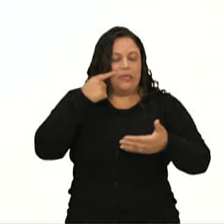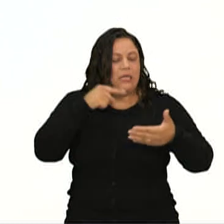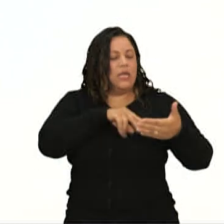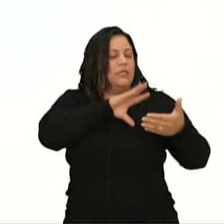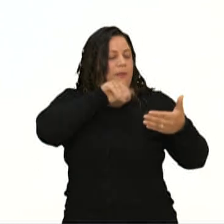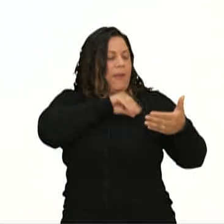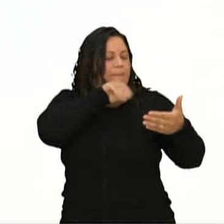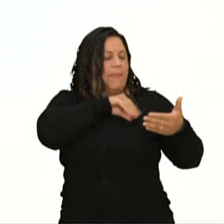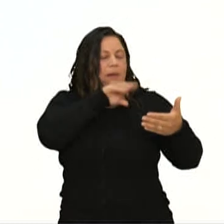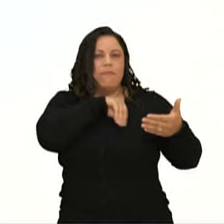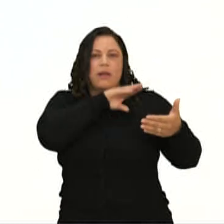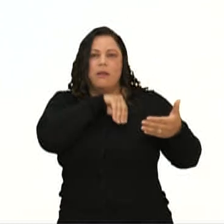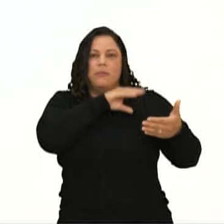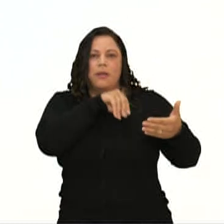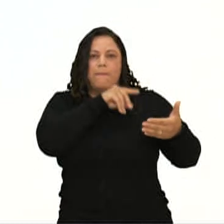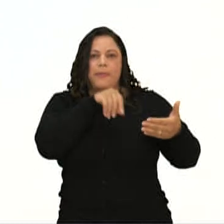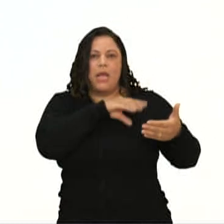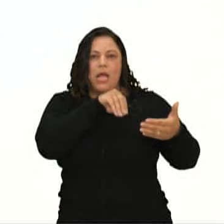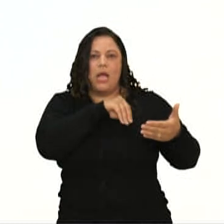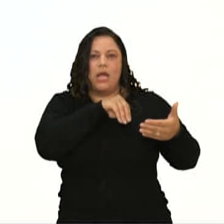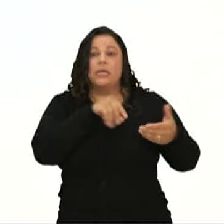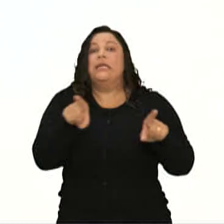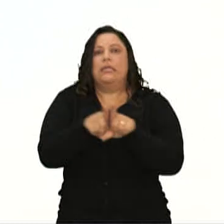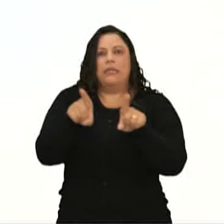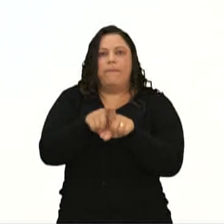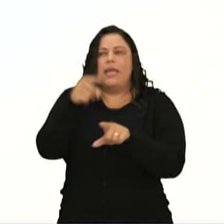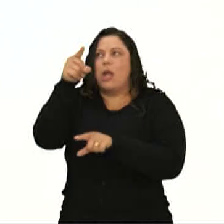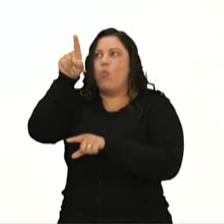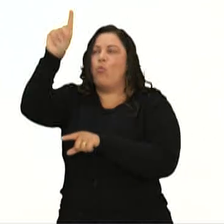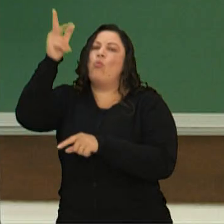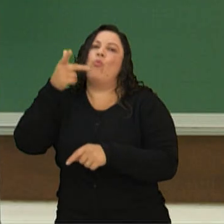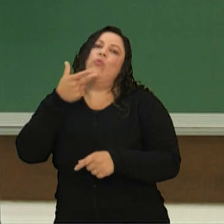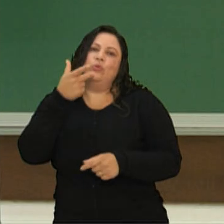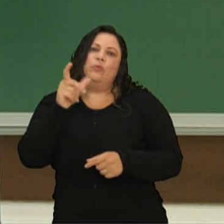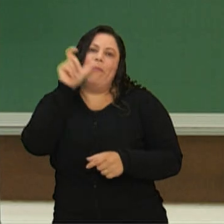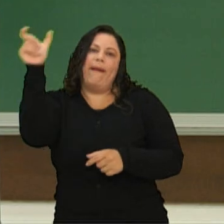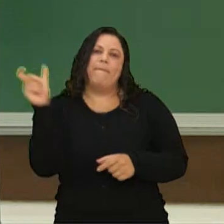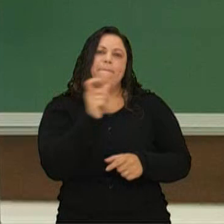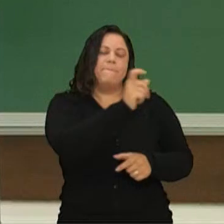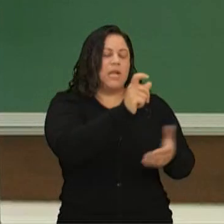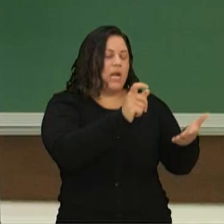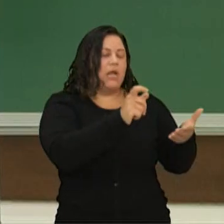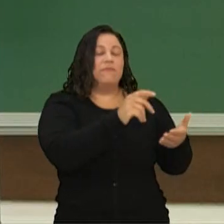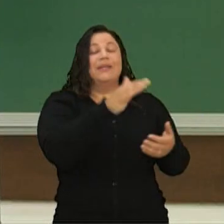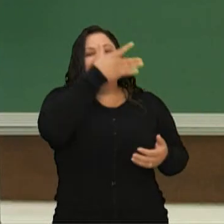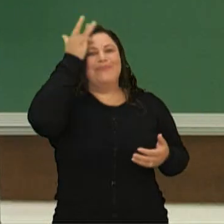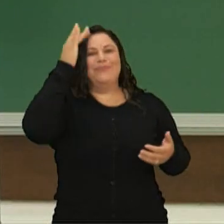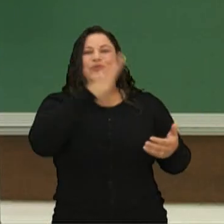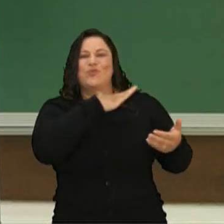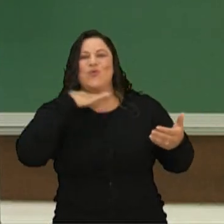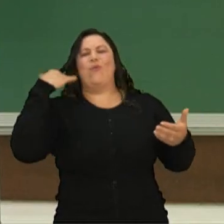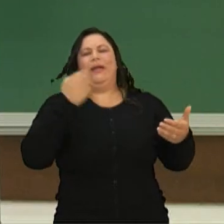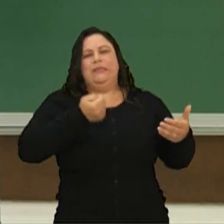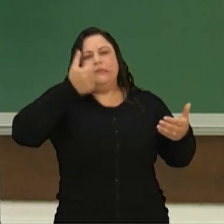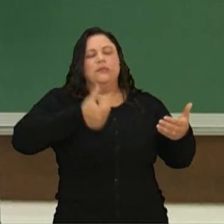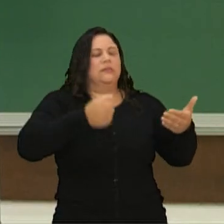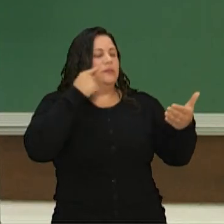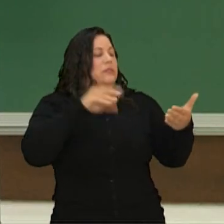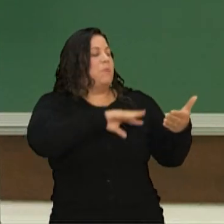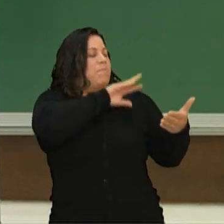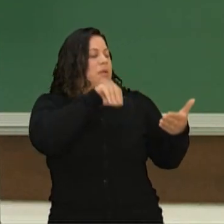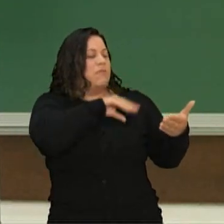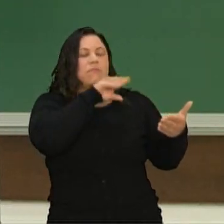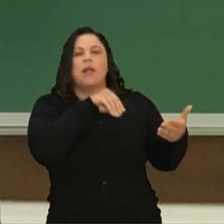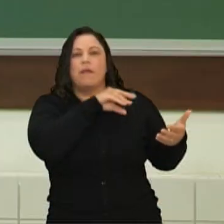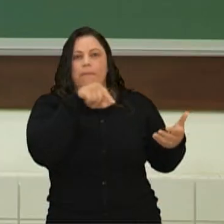a se murmurar uma pessoa que está para morrer. O ato de fé é o ponto-chave da religião islâmica. Então,